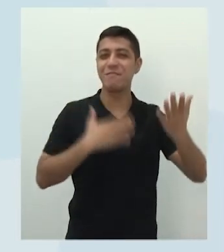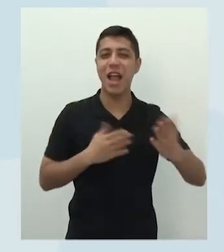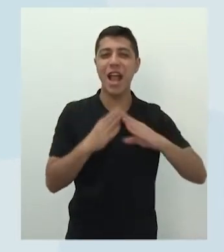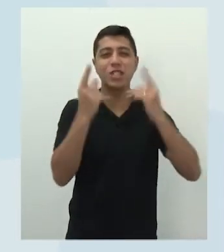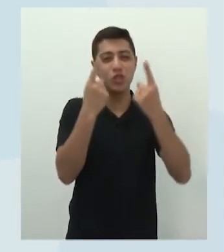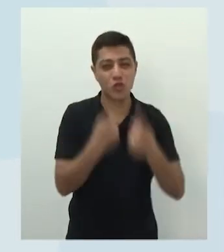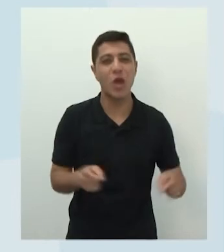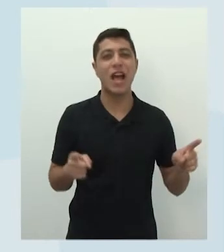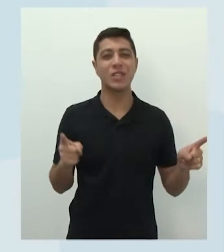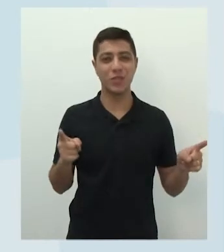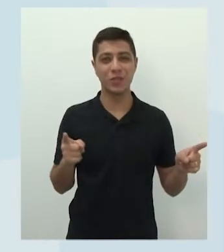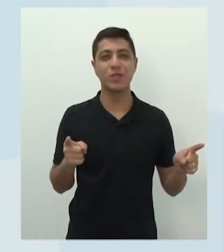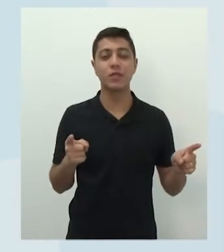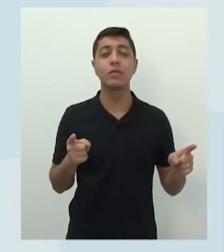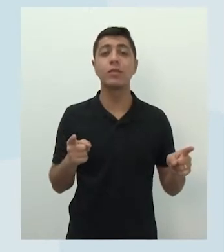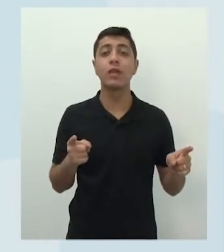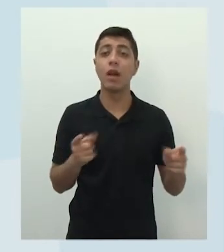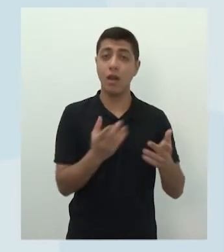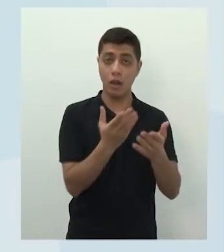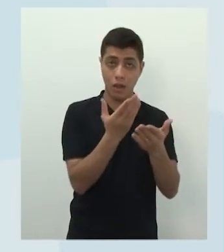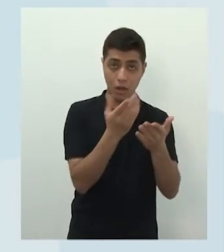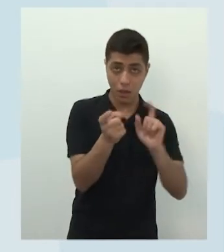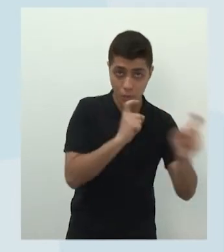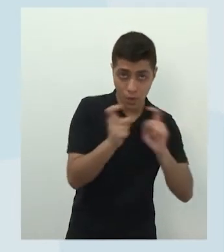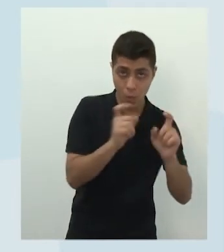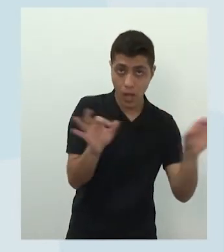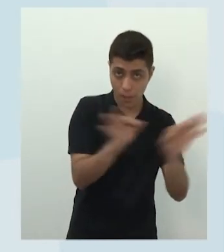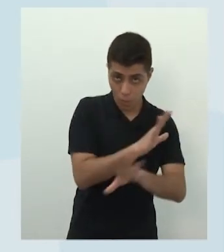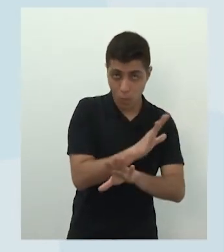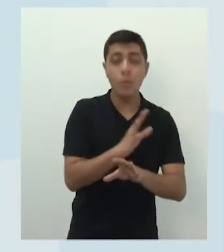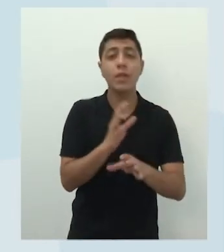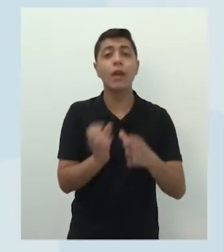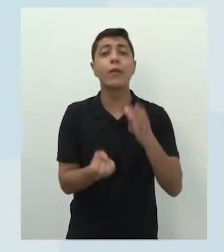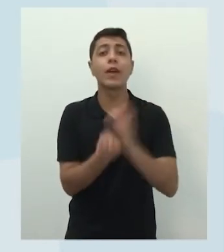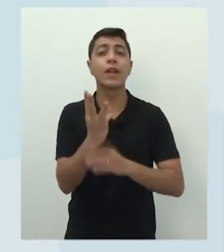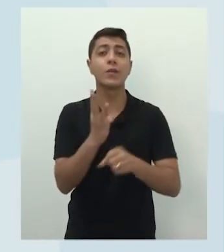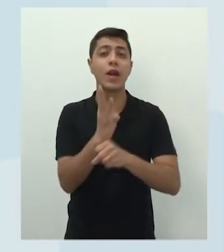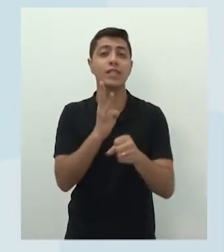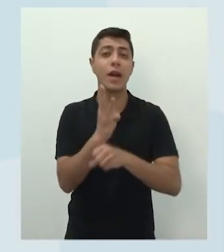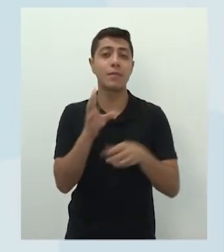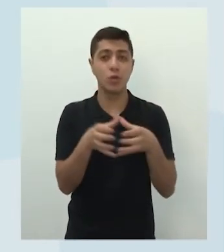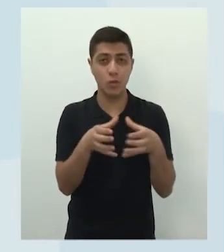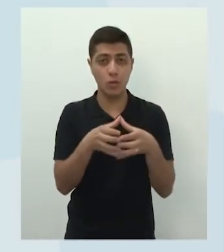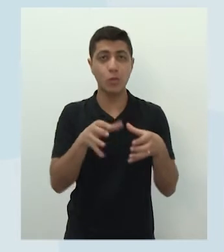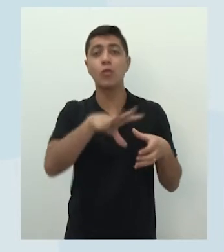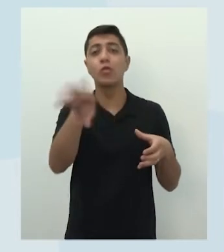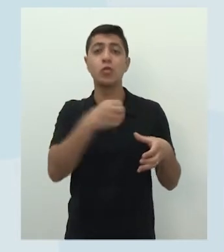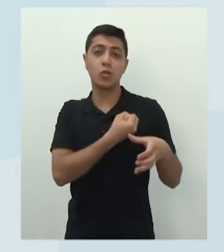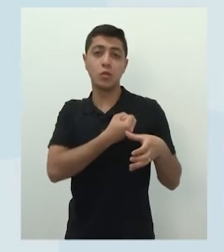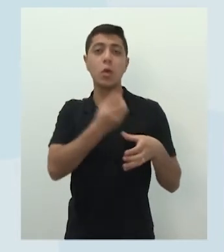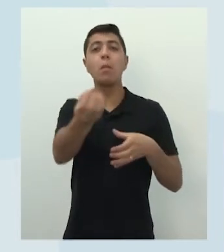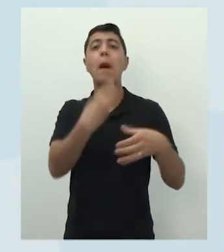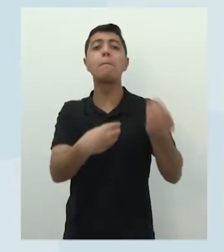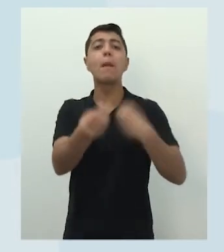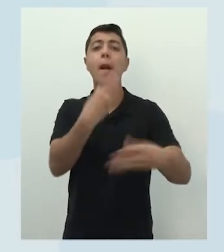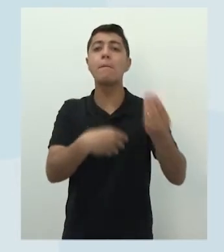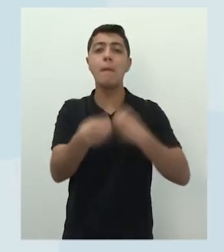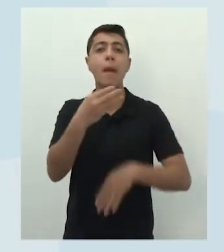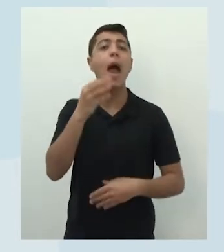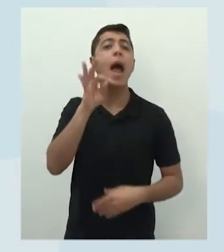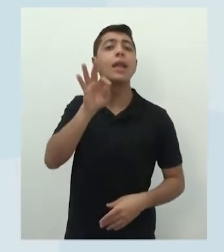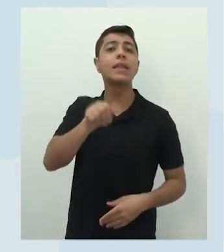abrir um grupo no WhatsApp. Quando terminar essa reunião, todo mundo vai mandar o celular para ela, ela vai criar um grupo. O que vai acontecer, turma?